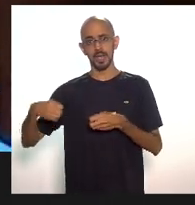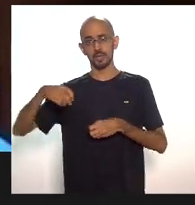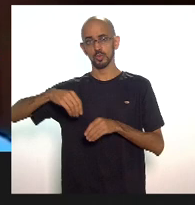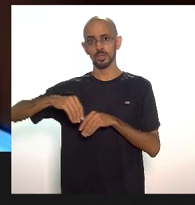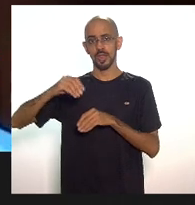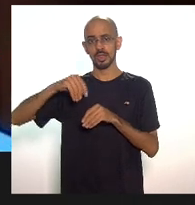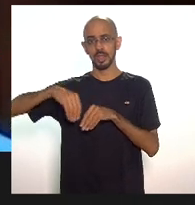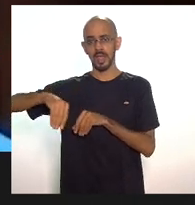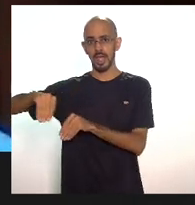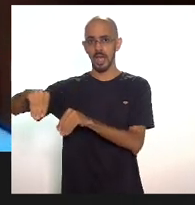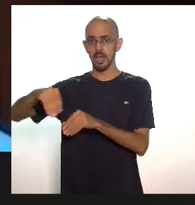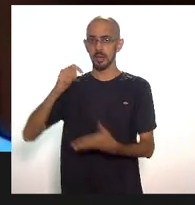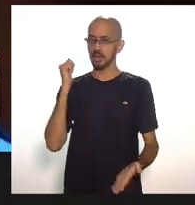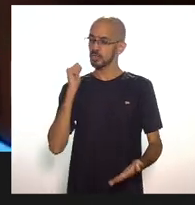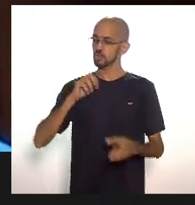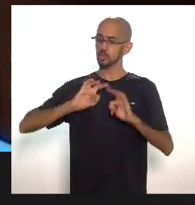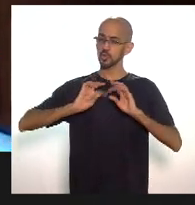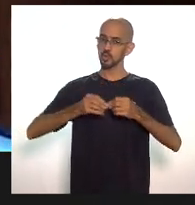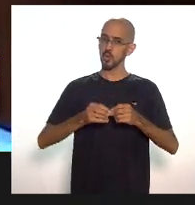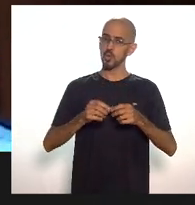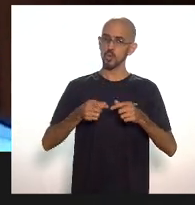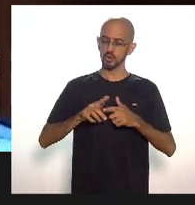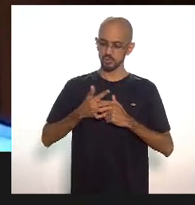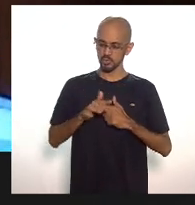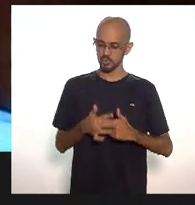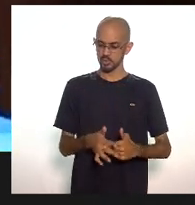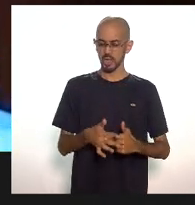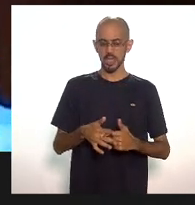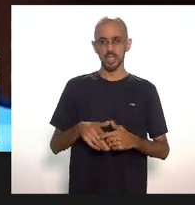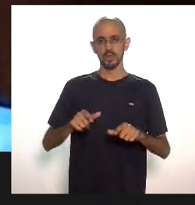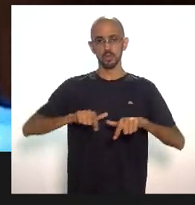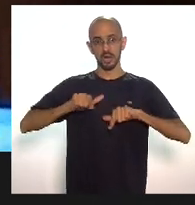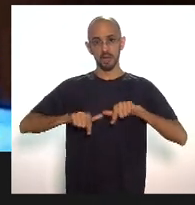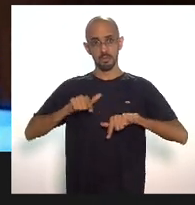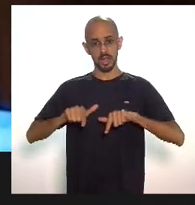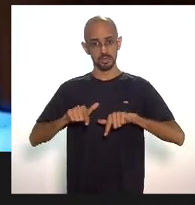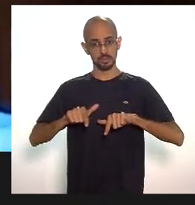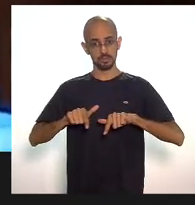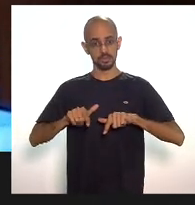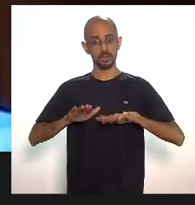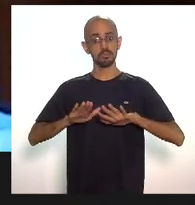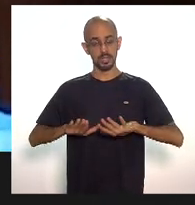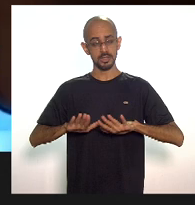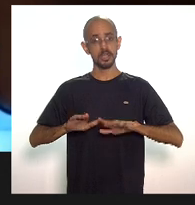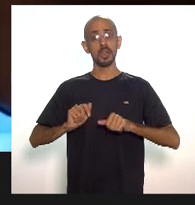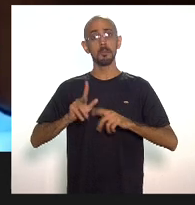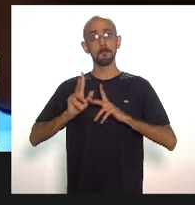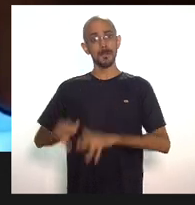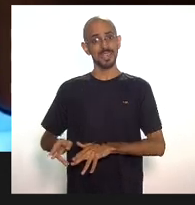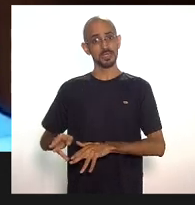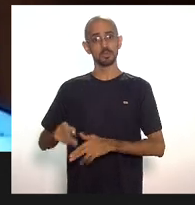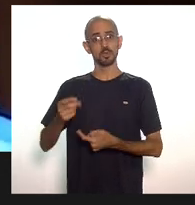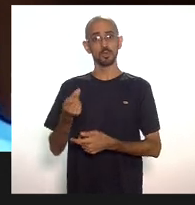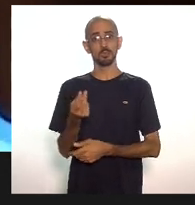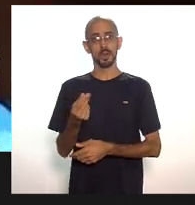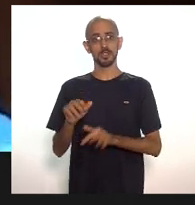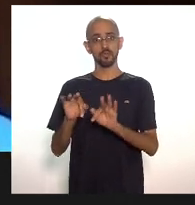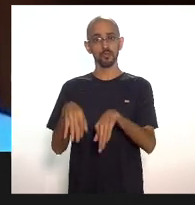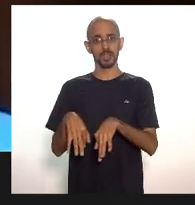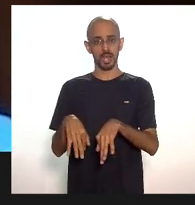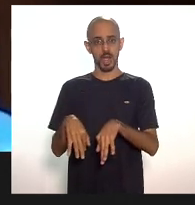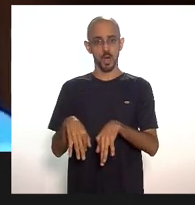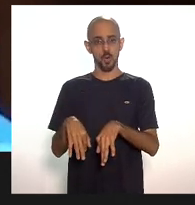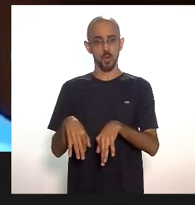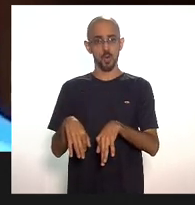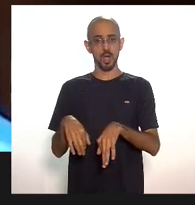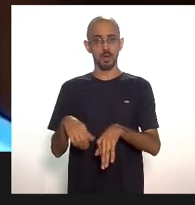que compra, pelos reparos que faz, enfim. Então, essa preocupação, mesmo que seja um preço final, Zé Luiz, é